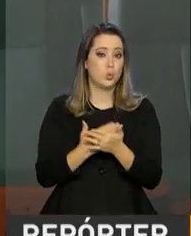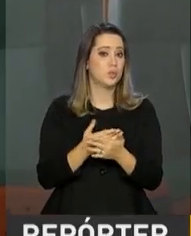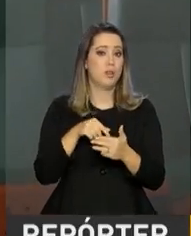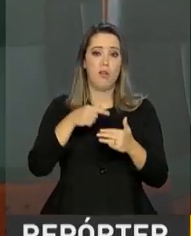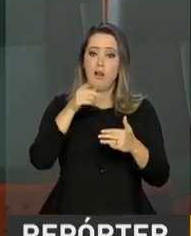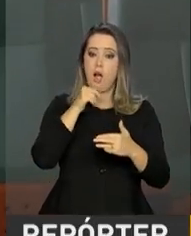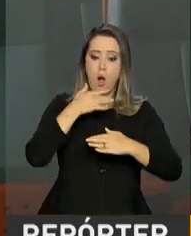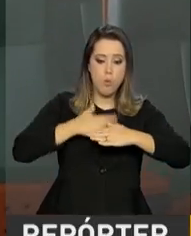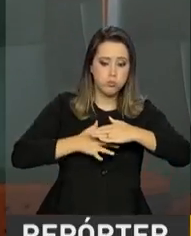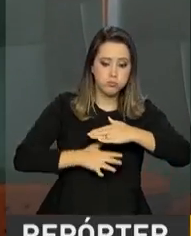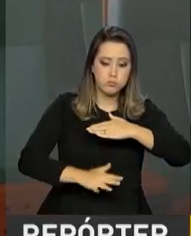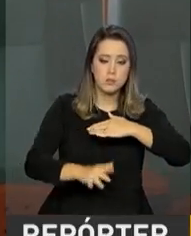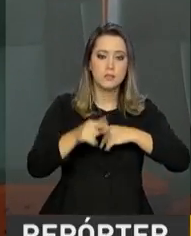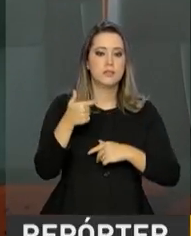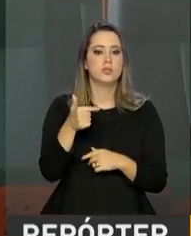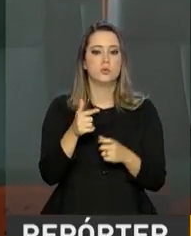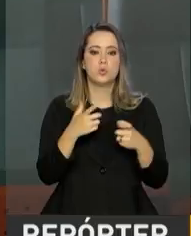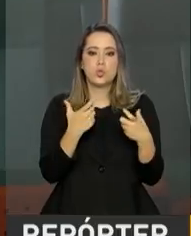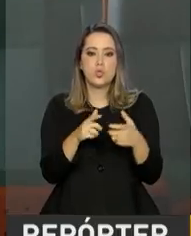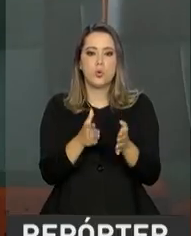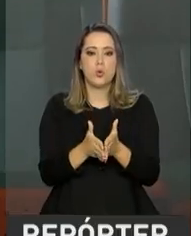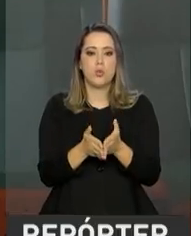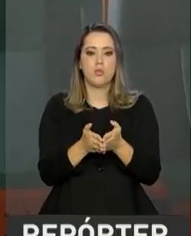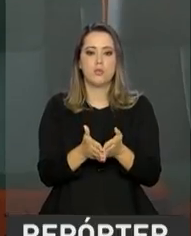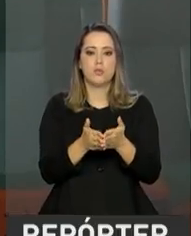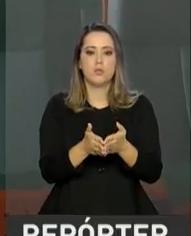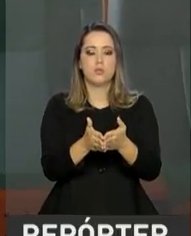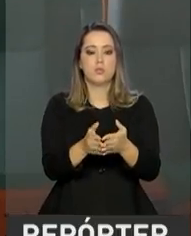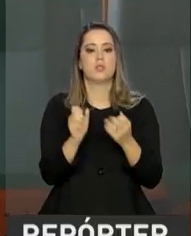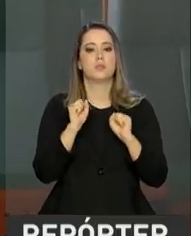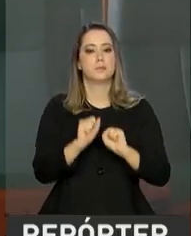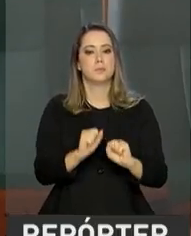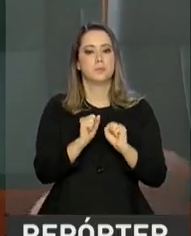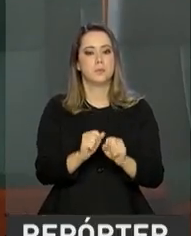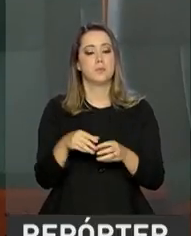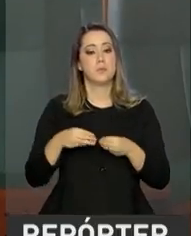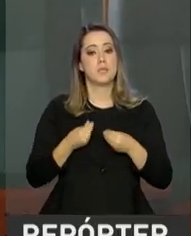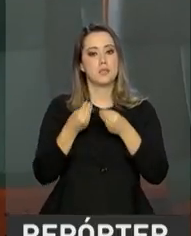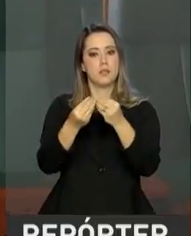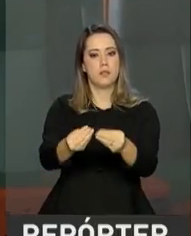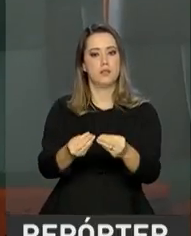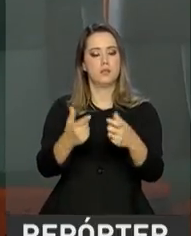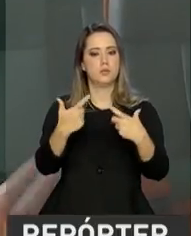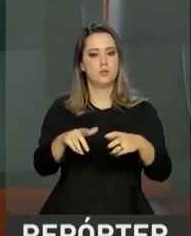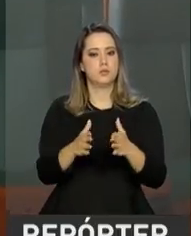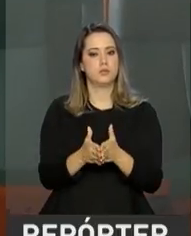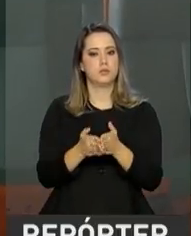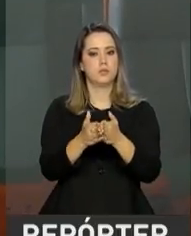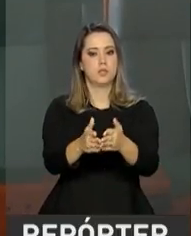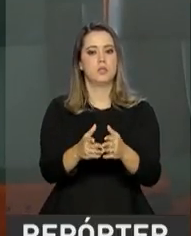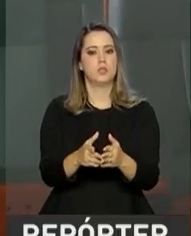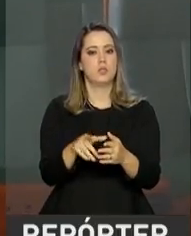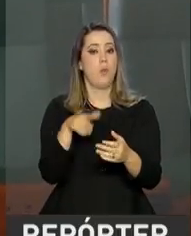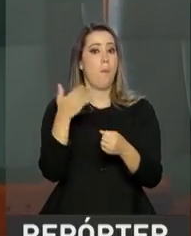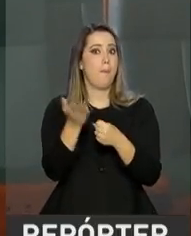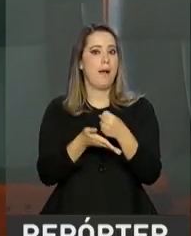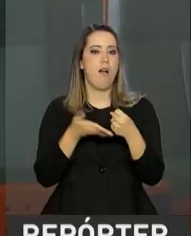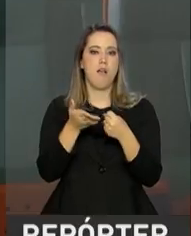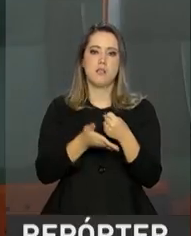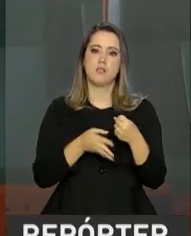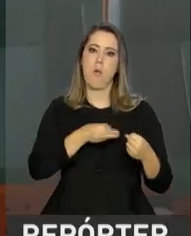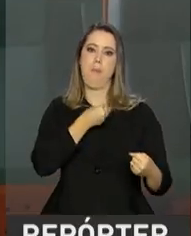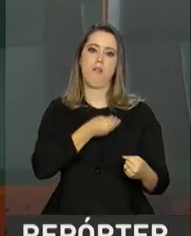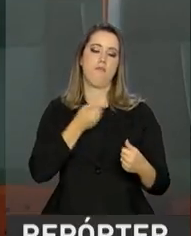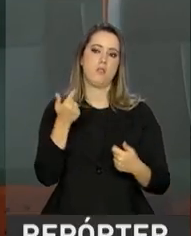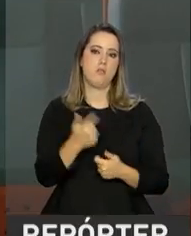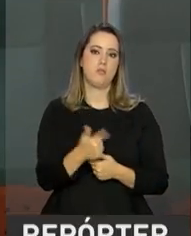tínhamos embarcações com capacidade de nos levar ao mar com infraestrutura mínima, né?